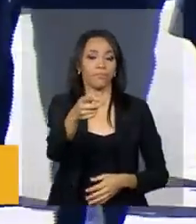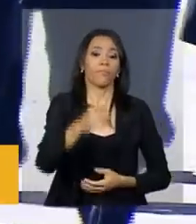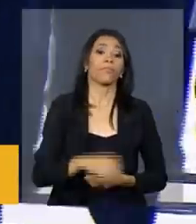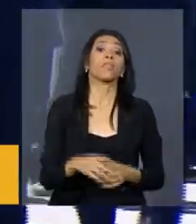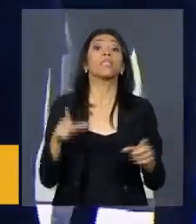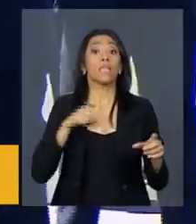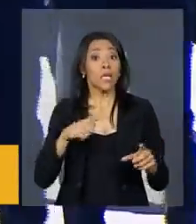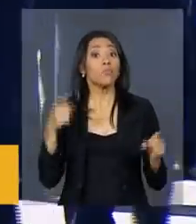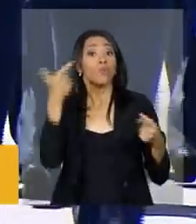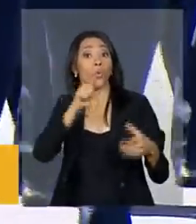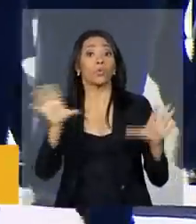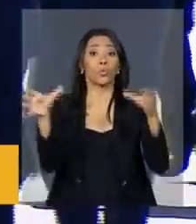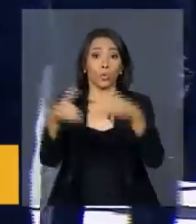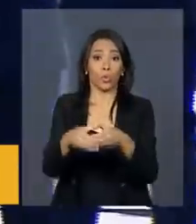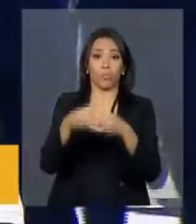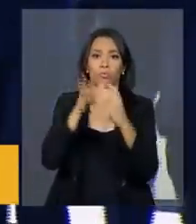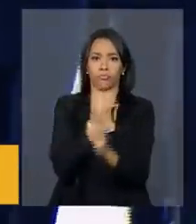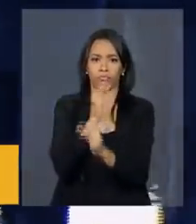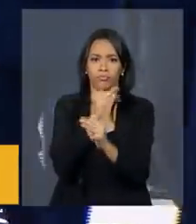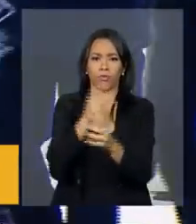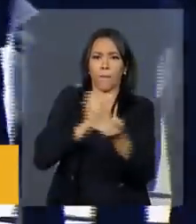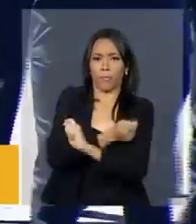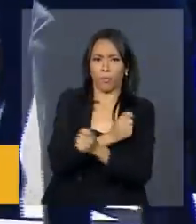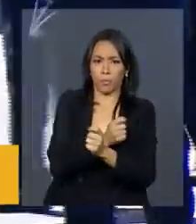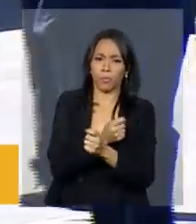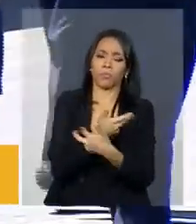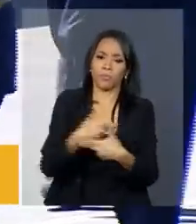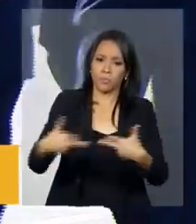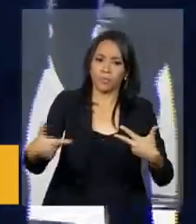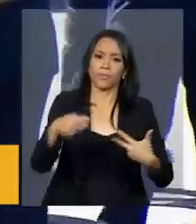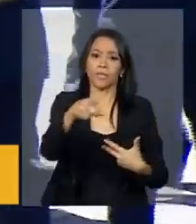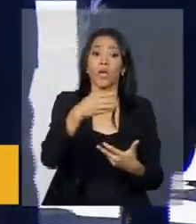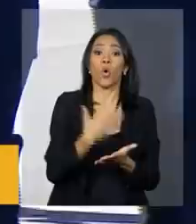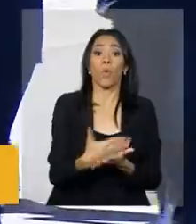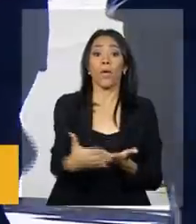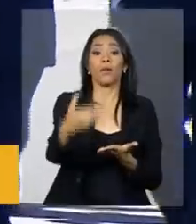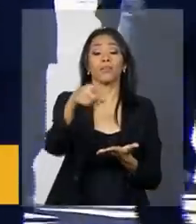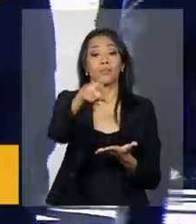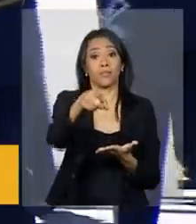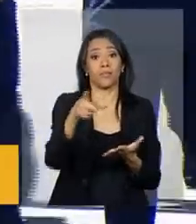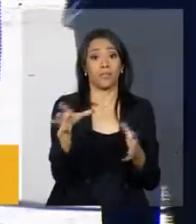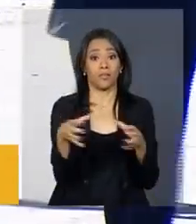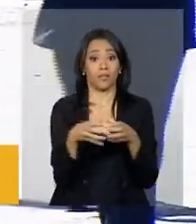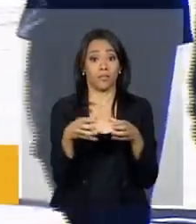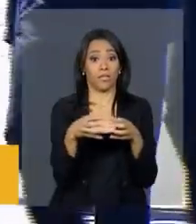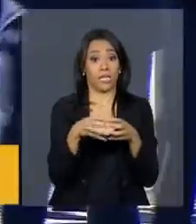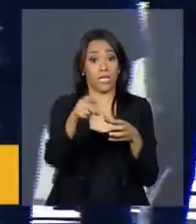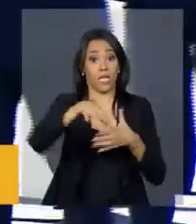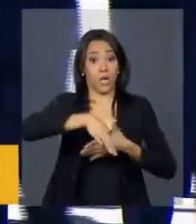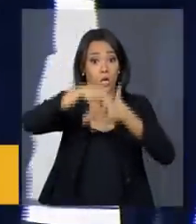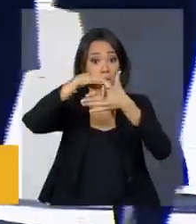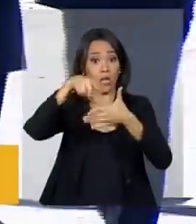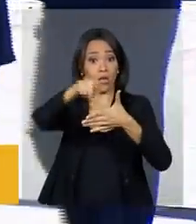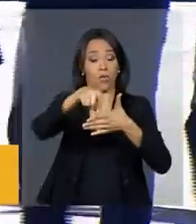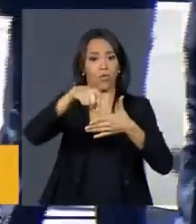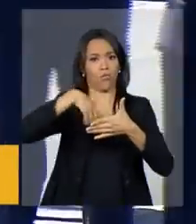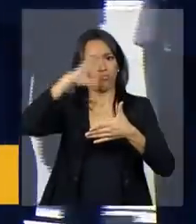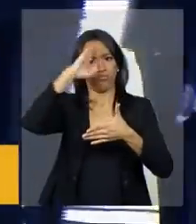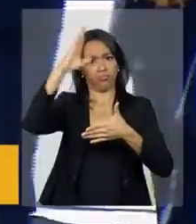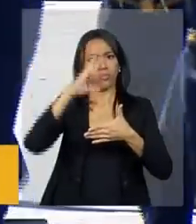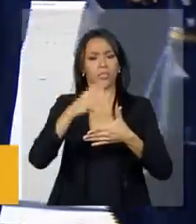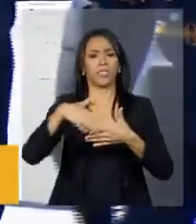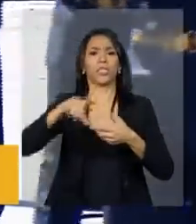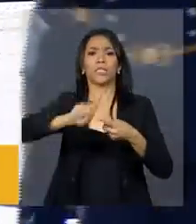música, nós temos 9 grupamentos na Esplanada. Esses grupamentos começam com a banda, Estado Maior, que representa o comandante da aeronáutica,